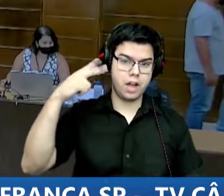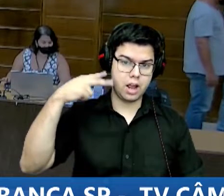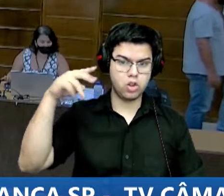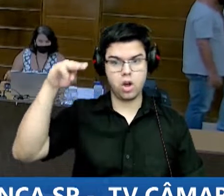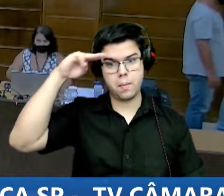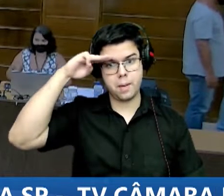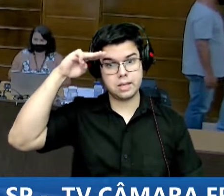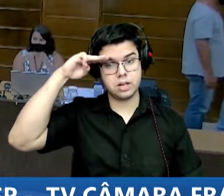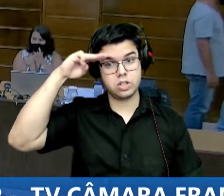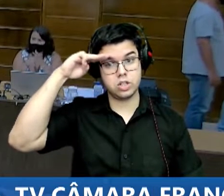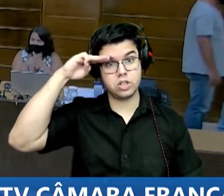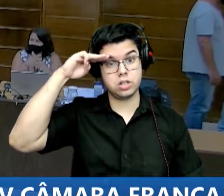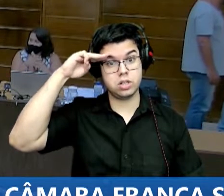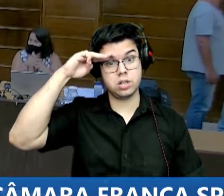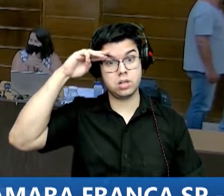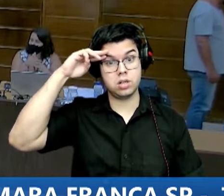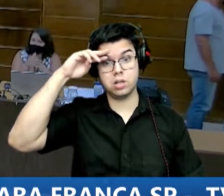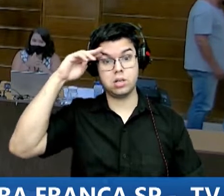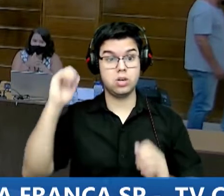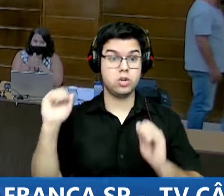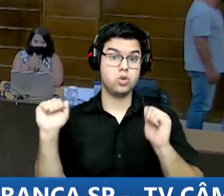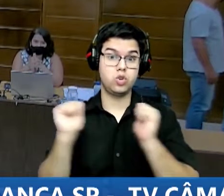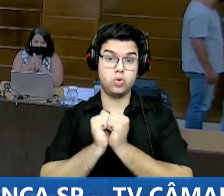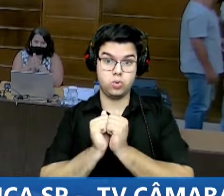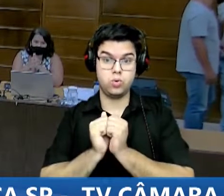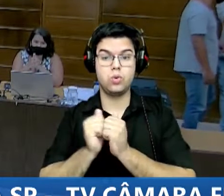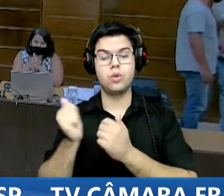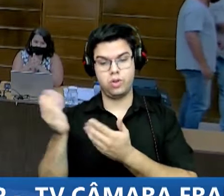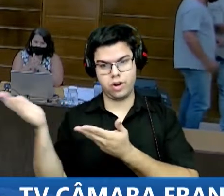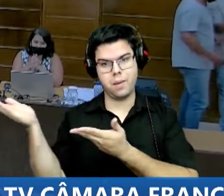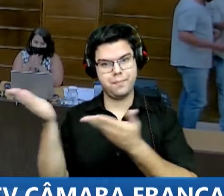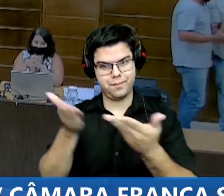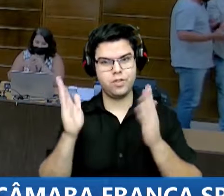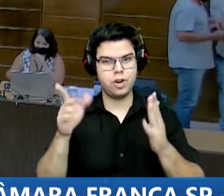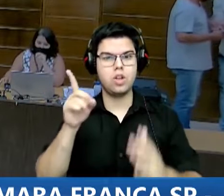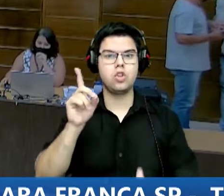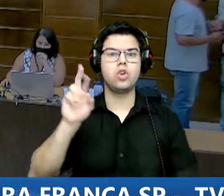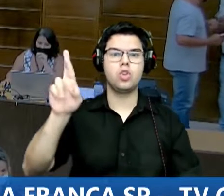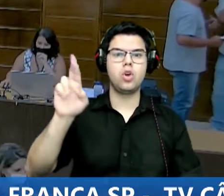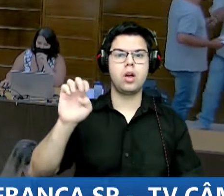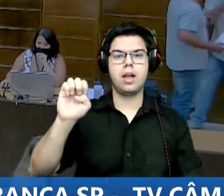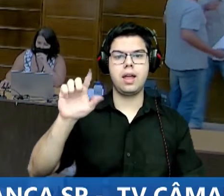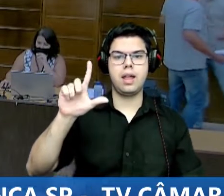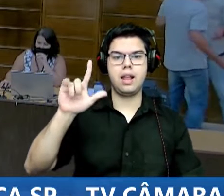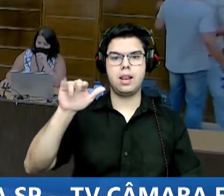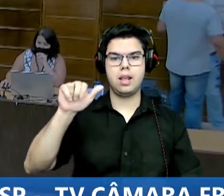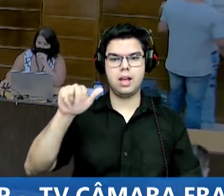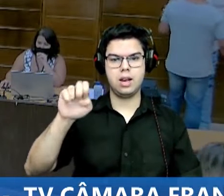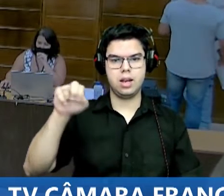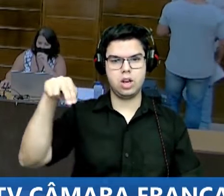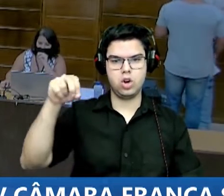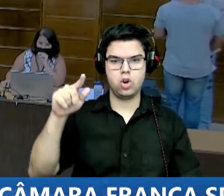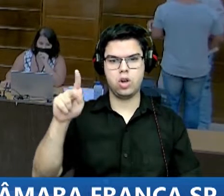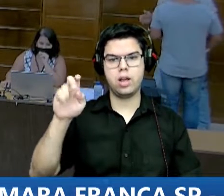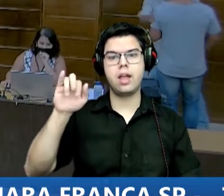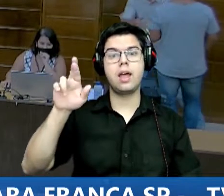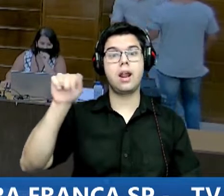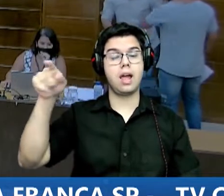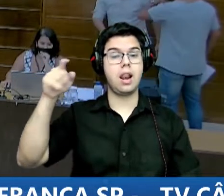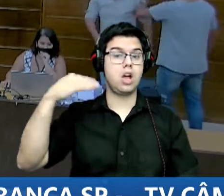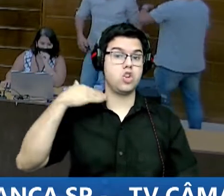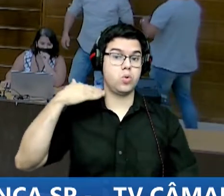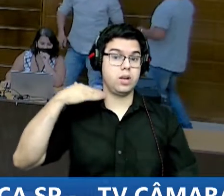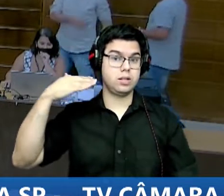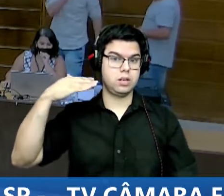Está conosco, nós já apresentamos, a doutora Eliane Nogueira, juíza do trabalho, titular da